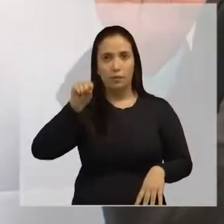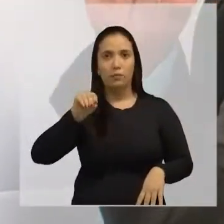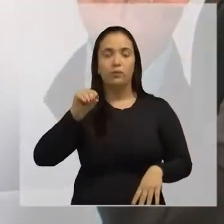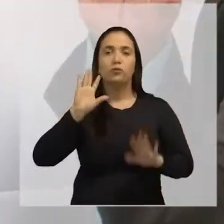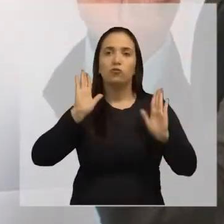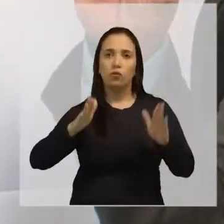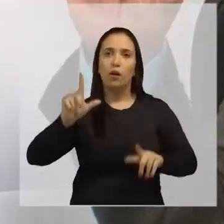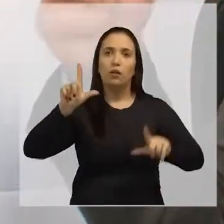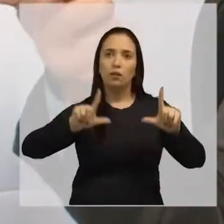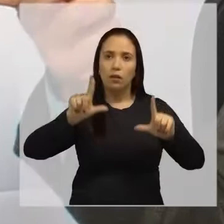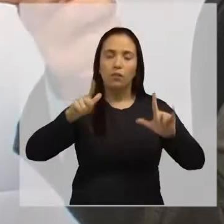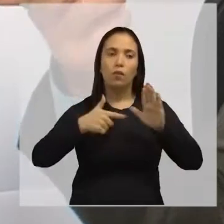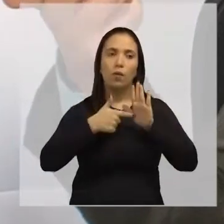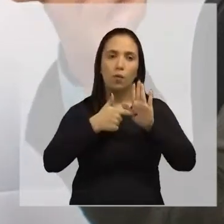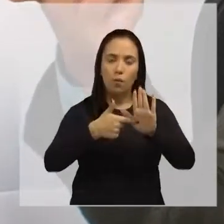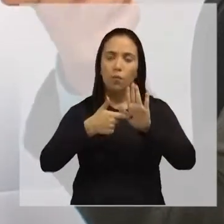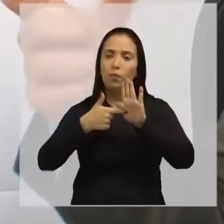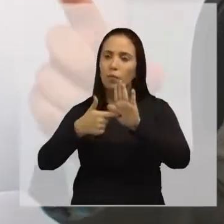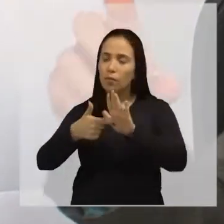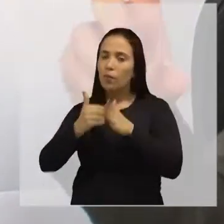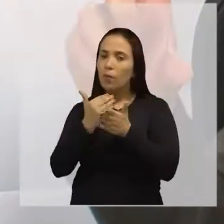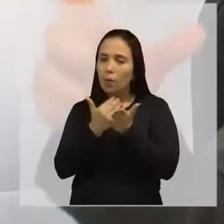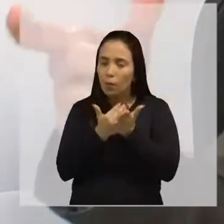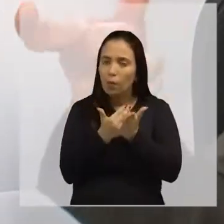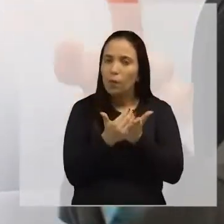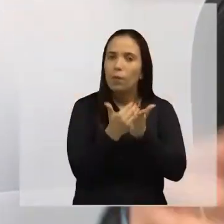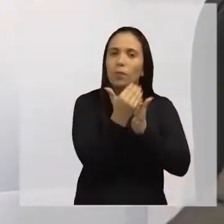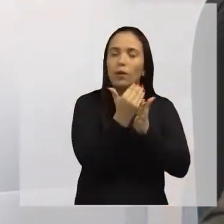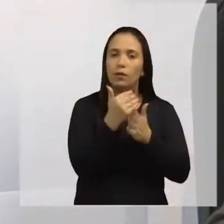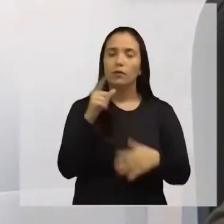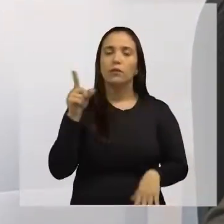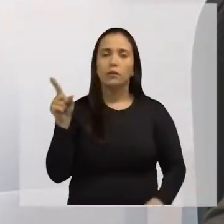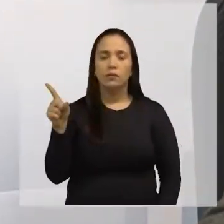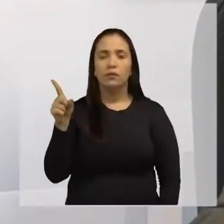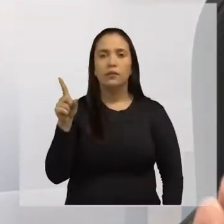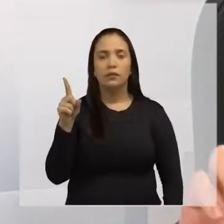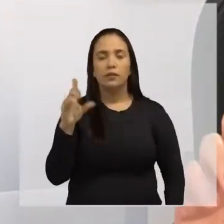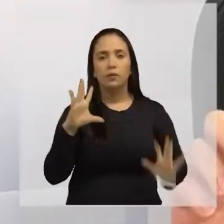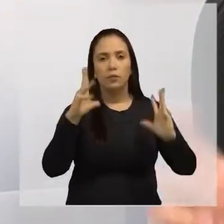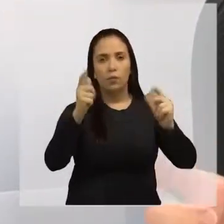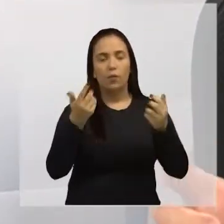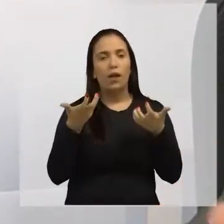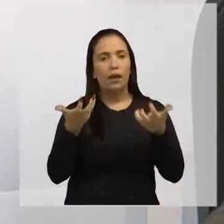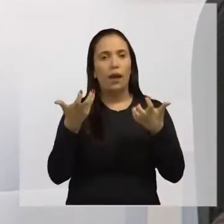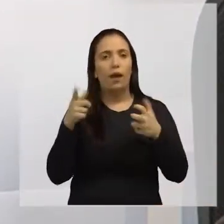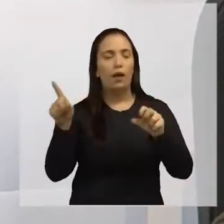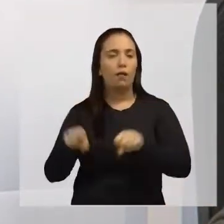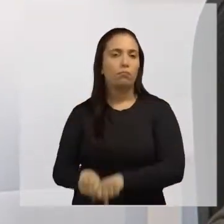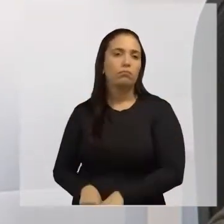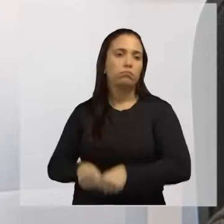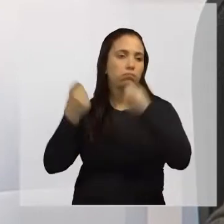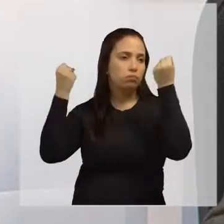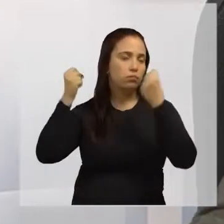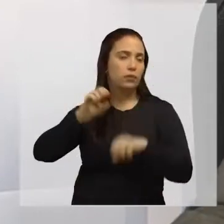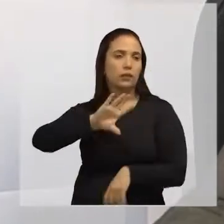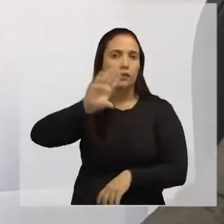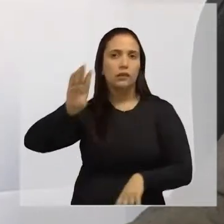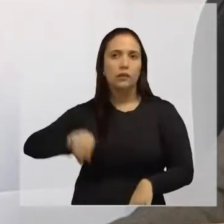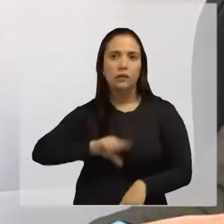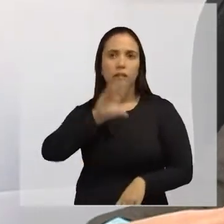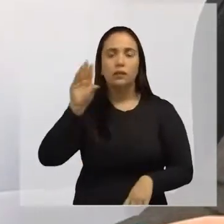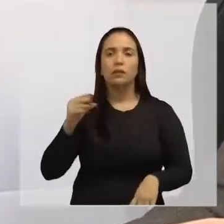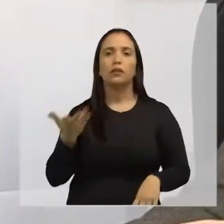está começando a compreender que a história de tentar destruir Ciro Gomes, botar